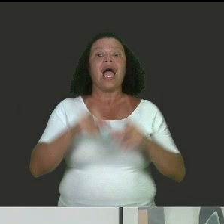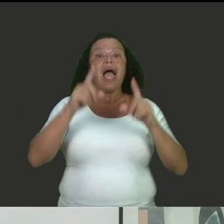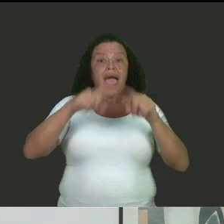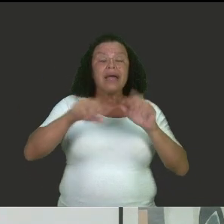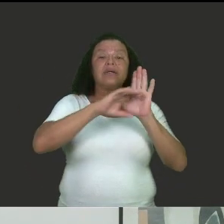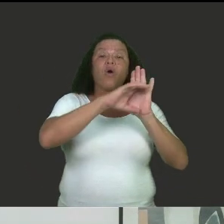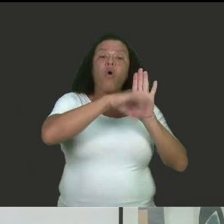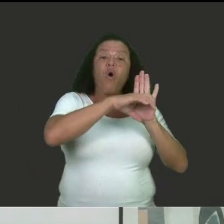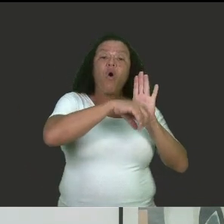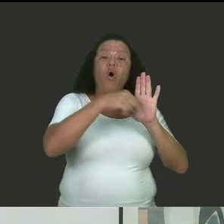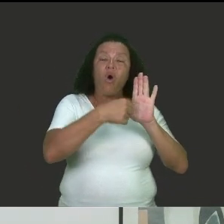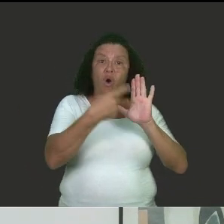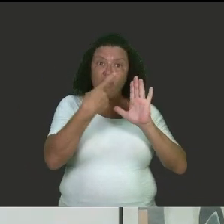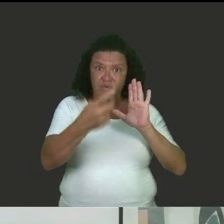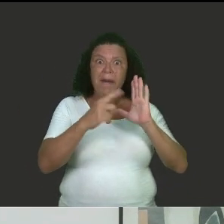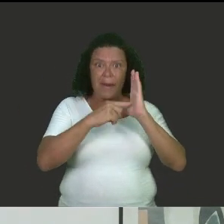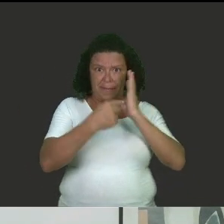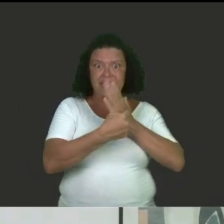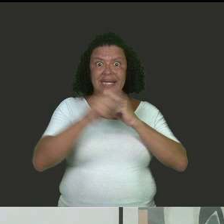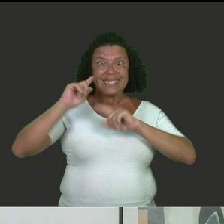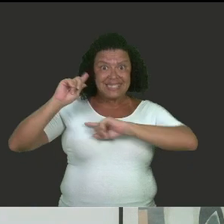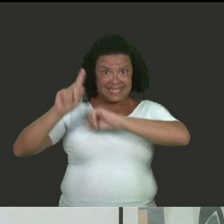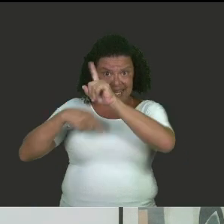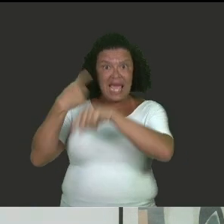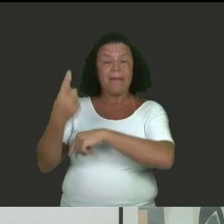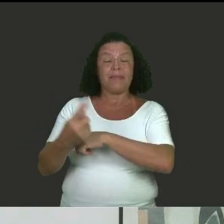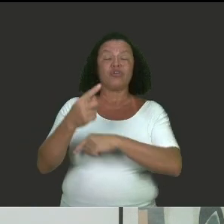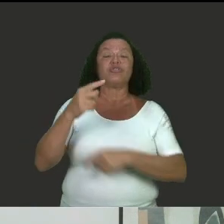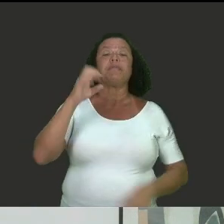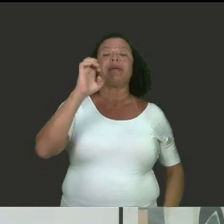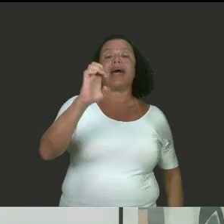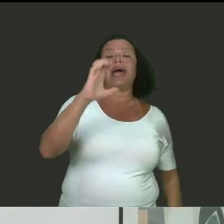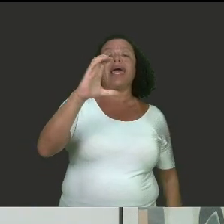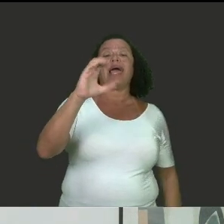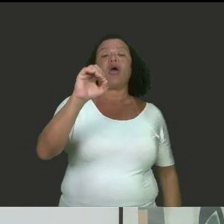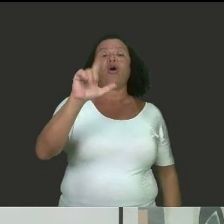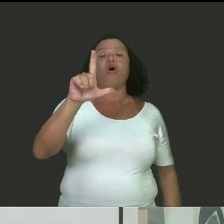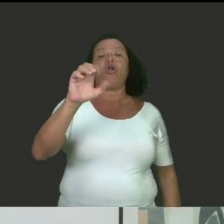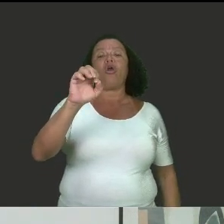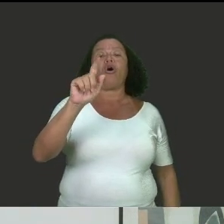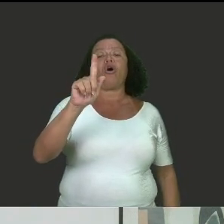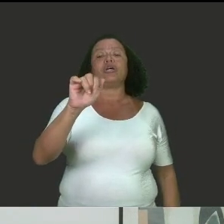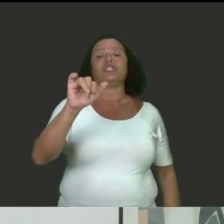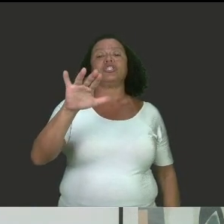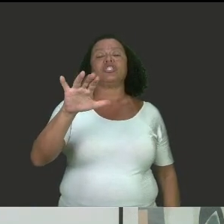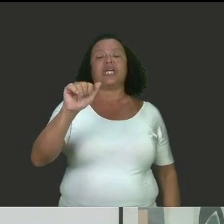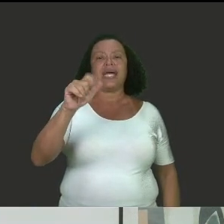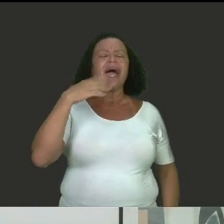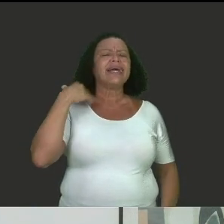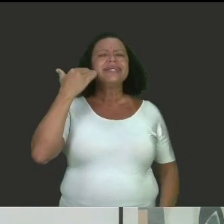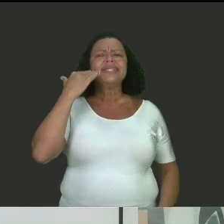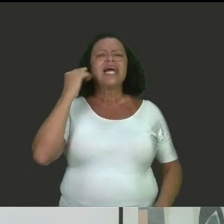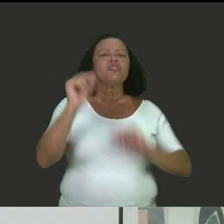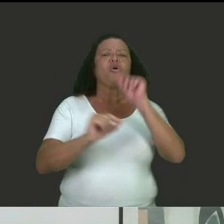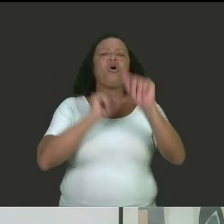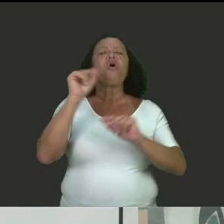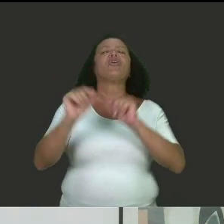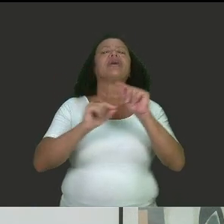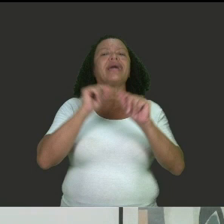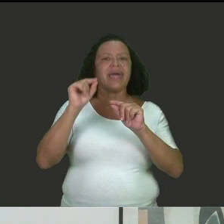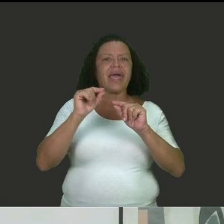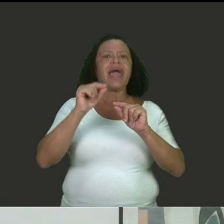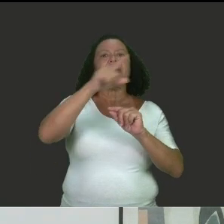foi trazido depois para a ecologia, que entende que a resiliência é a capacidade de um ecossistema